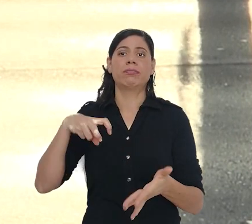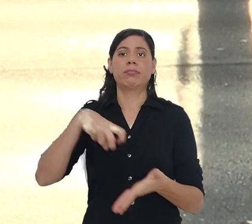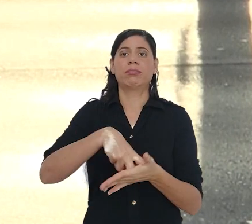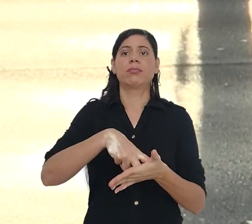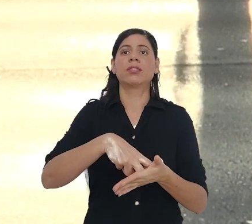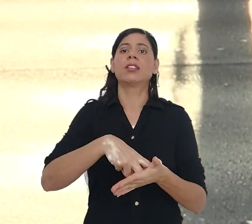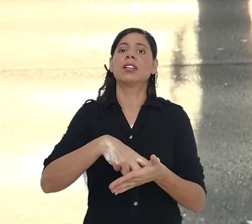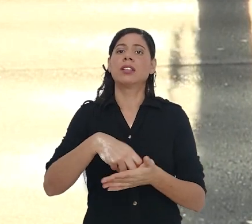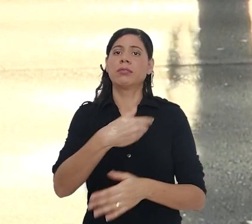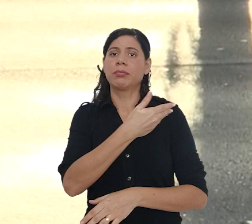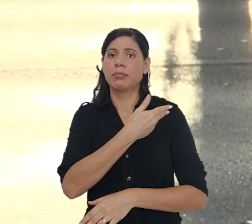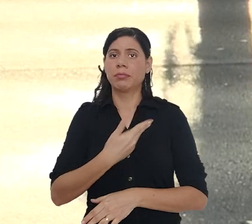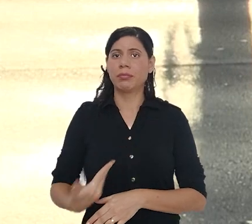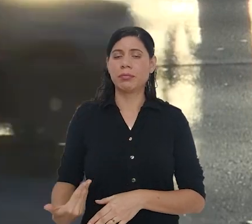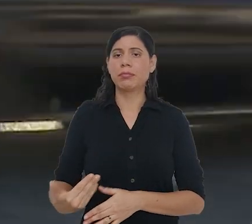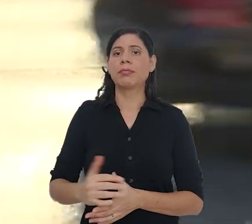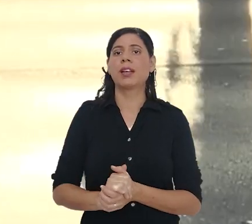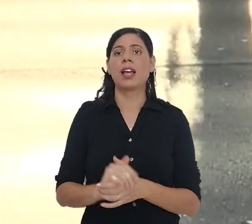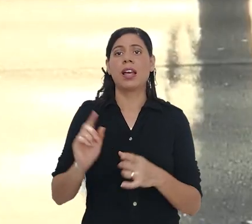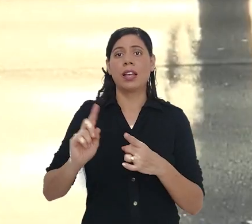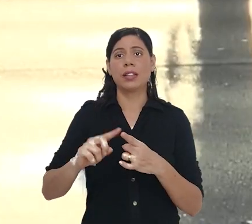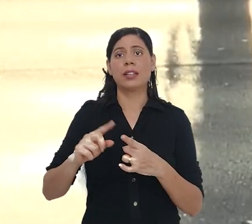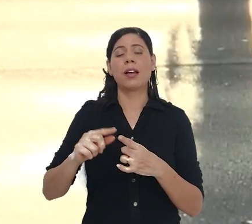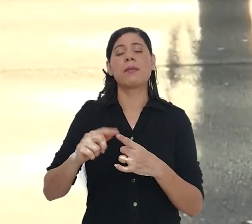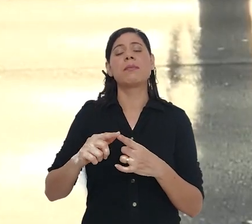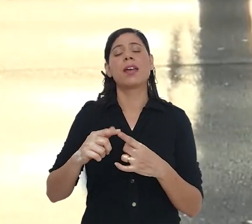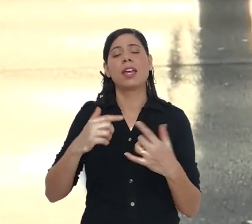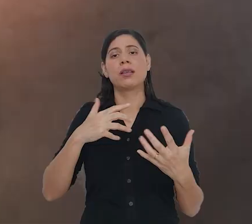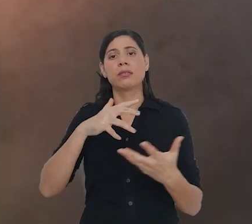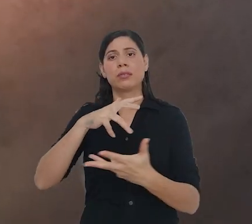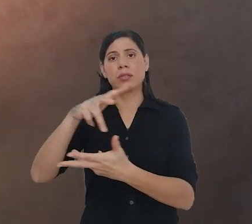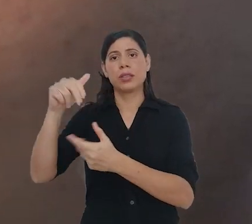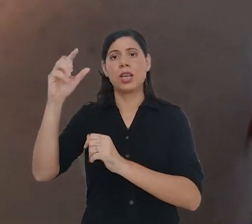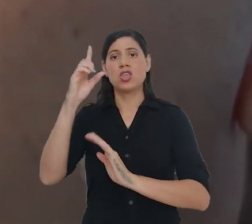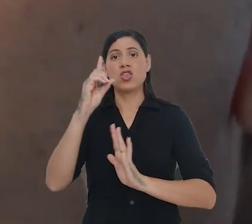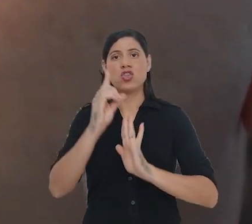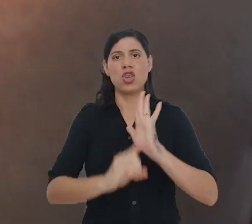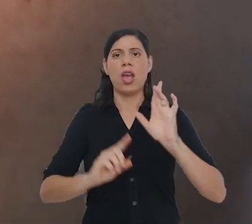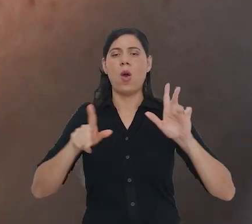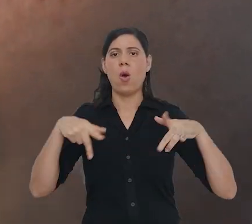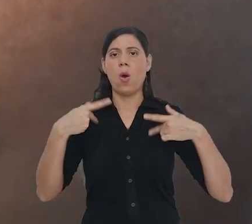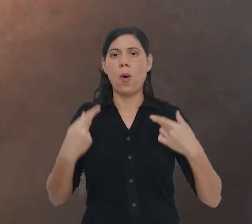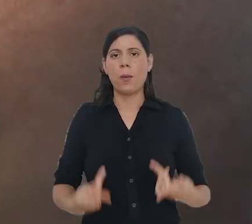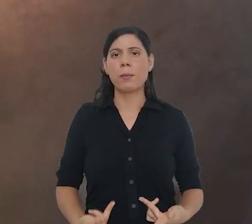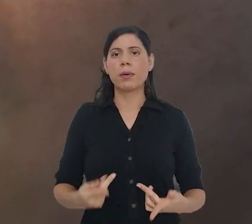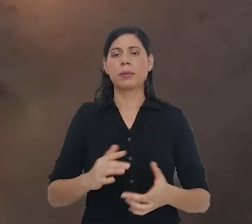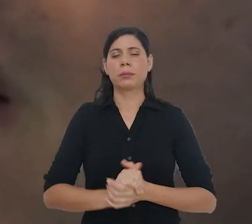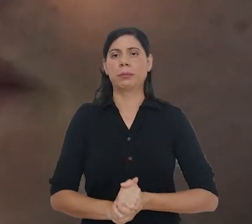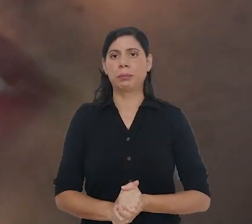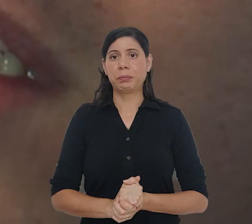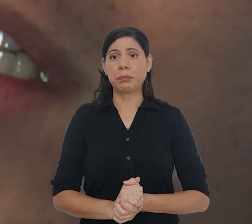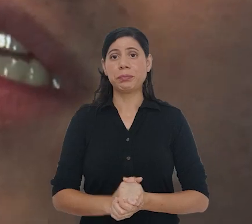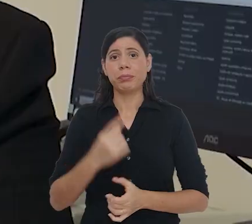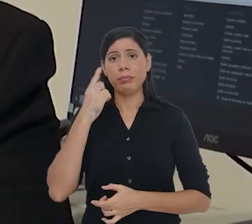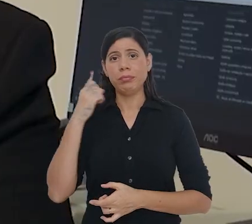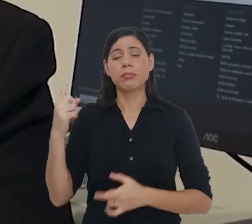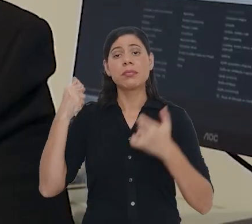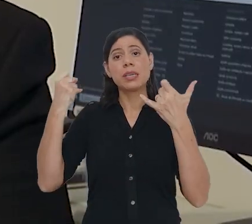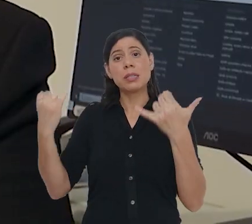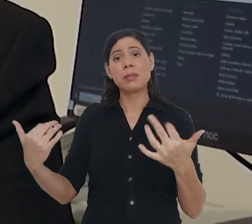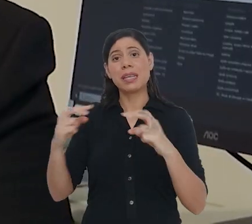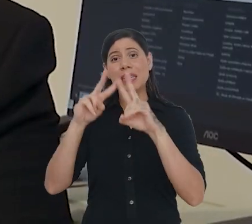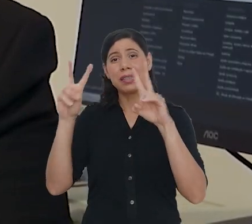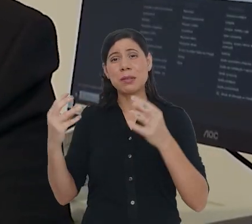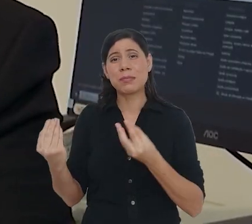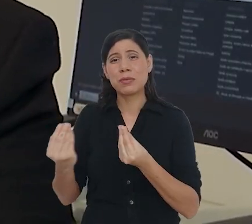Estado brasileiro na Corte Interamericana de Direitos Humanos. O procurador do Trabalho, Italvar Medina, explica que a questão